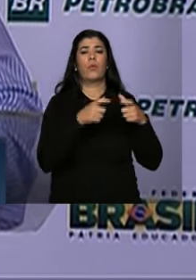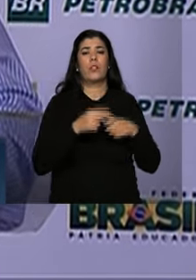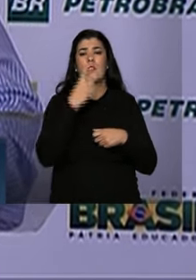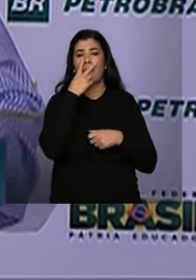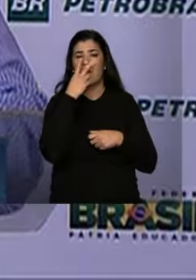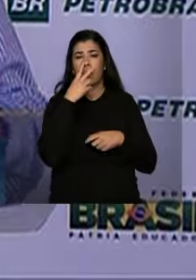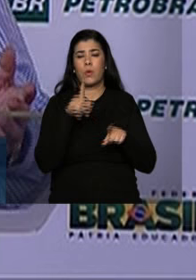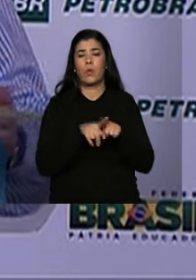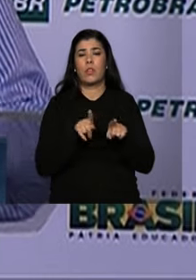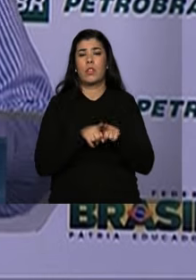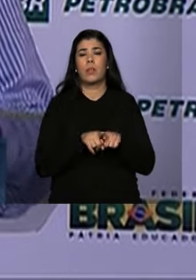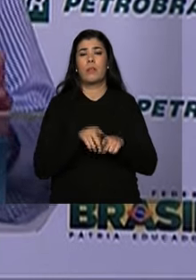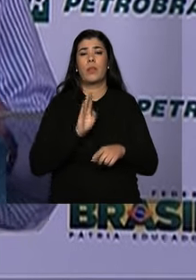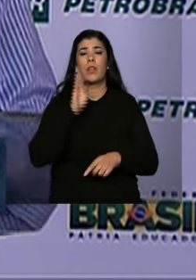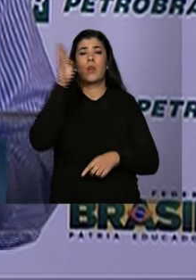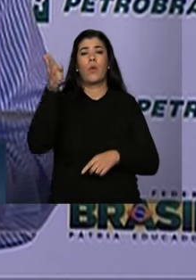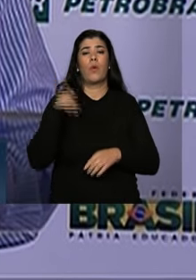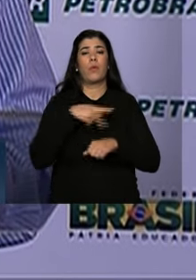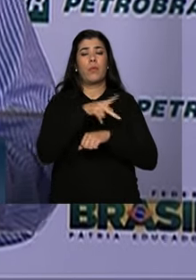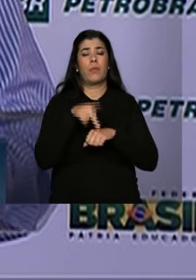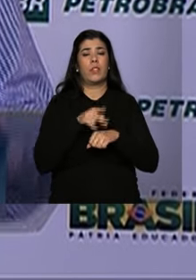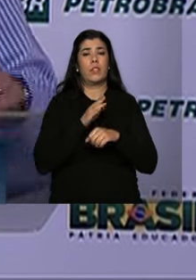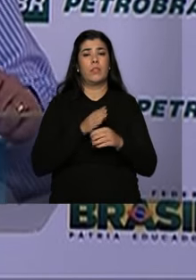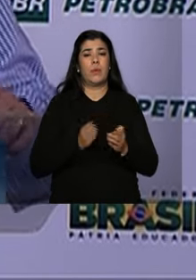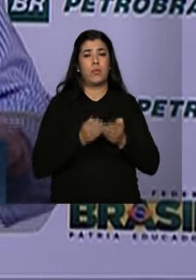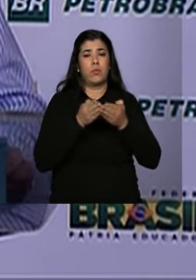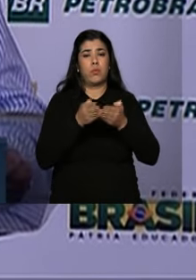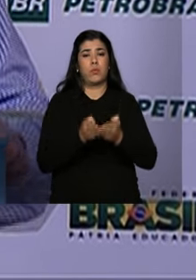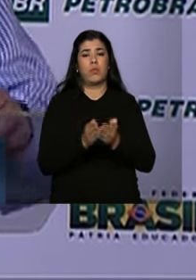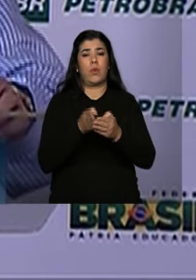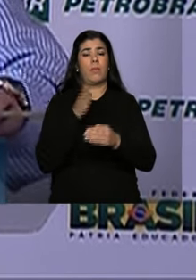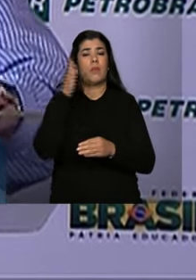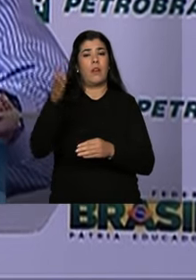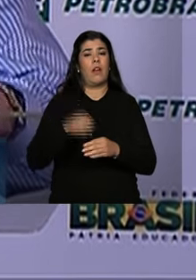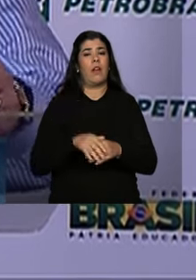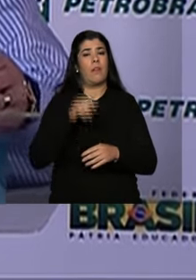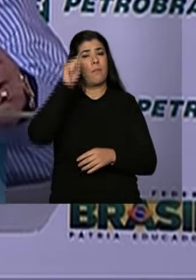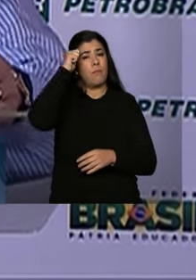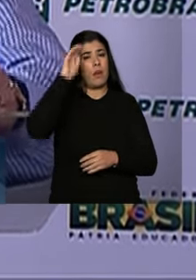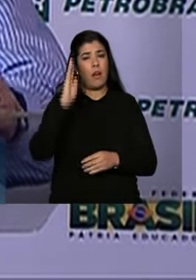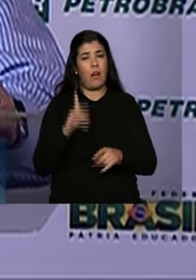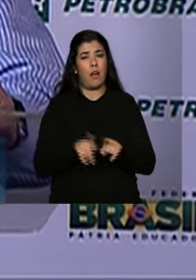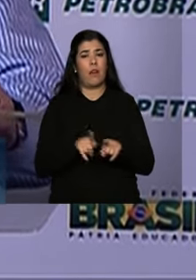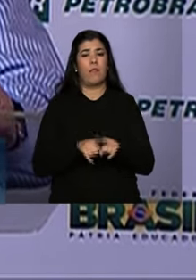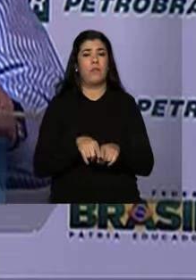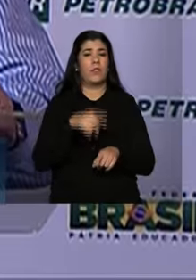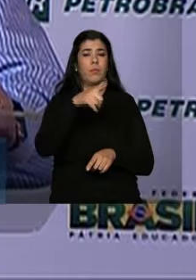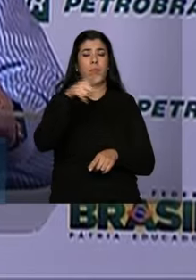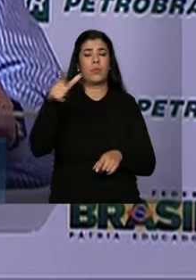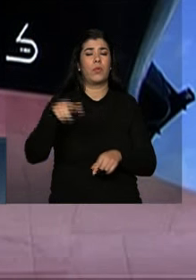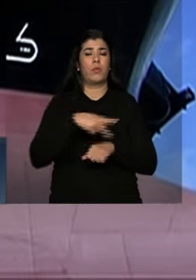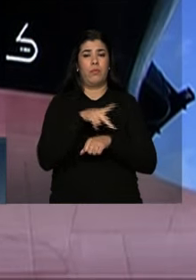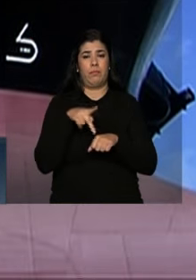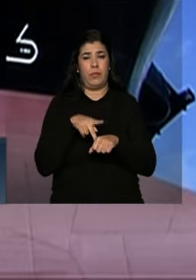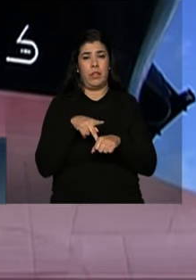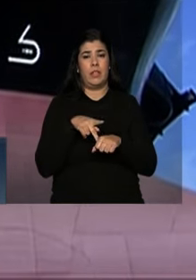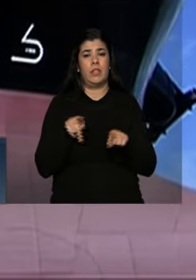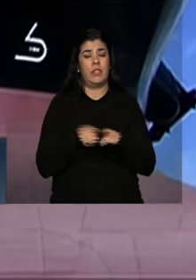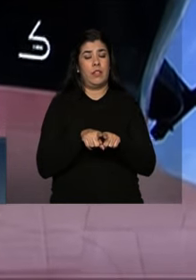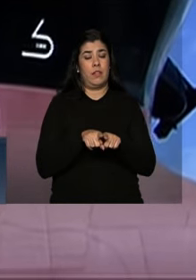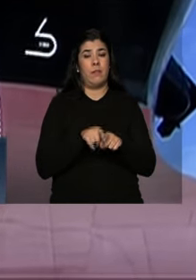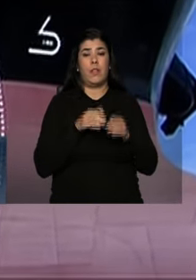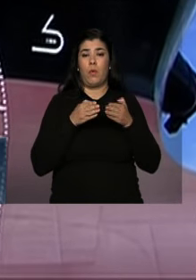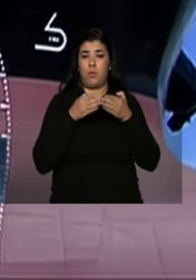buscar óleo importado na África, nos Estados Unidos. E no médio prazo, ter essa frota moderna, consolidada,